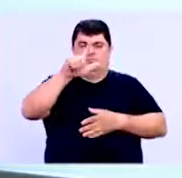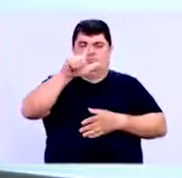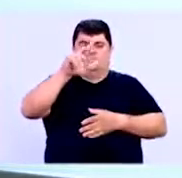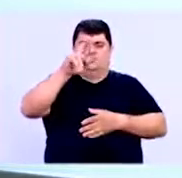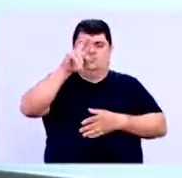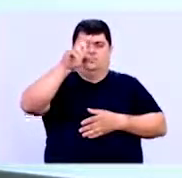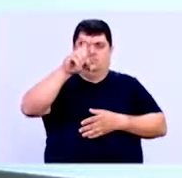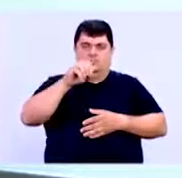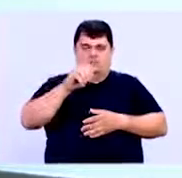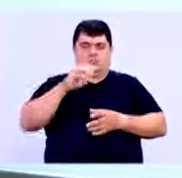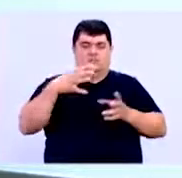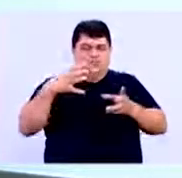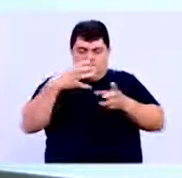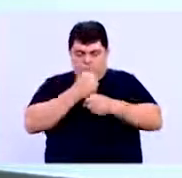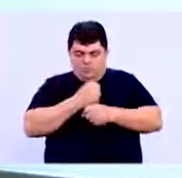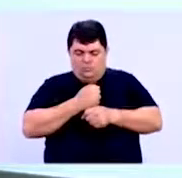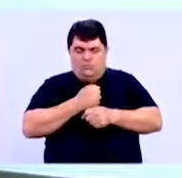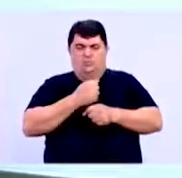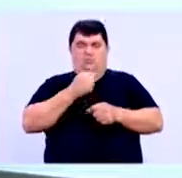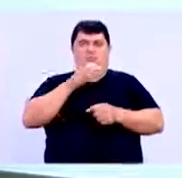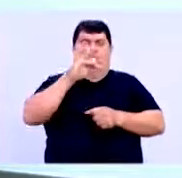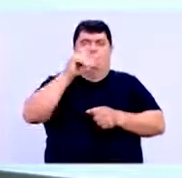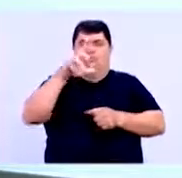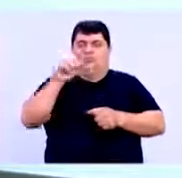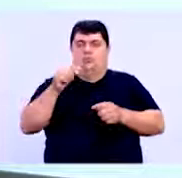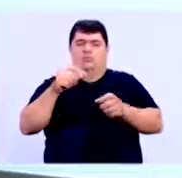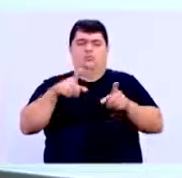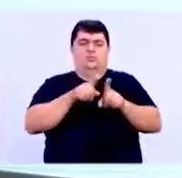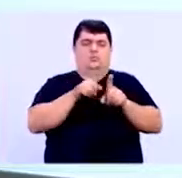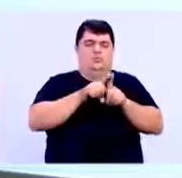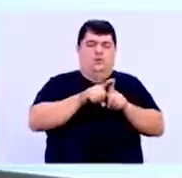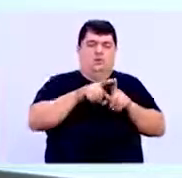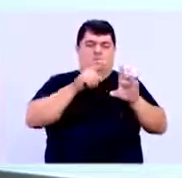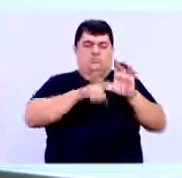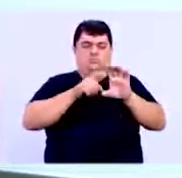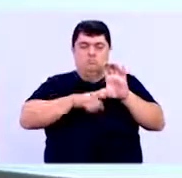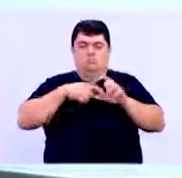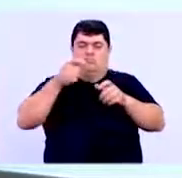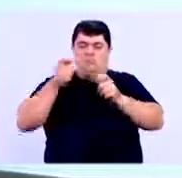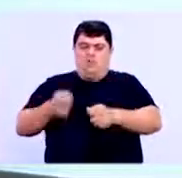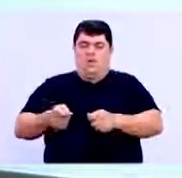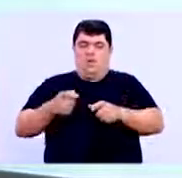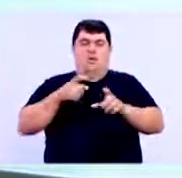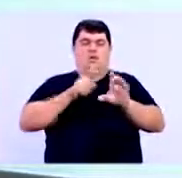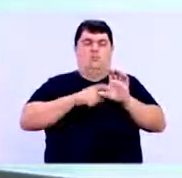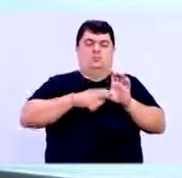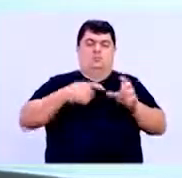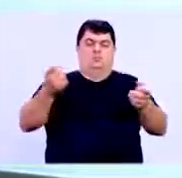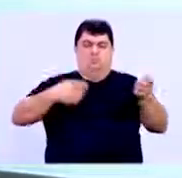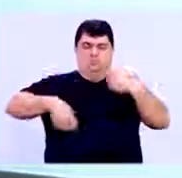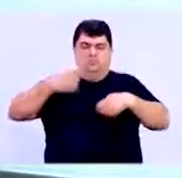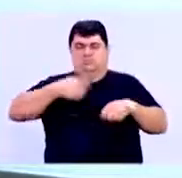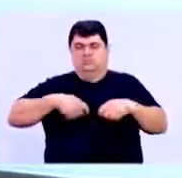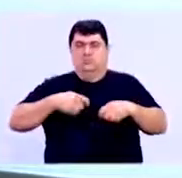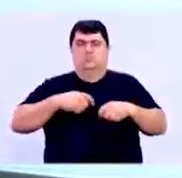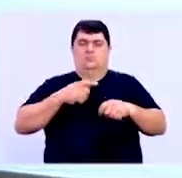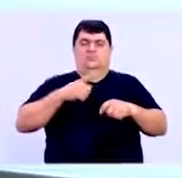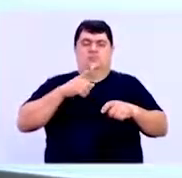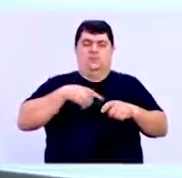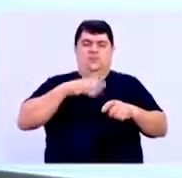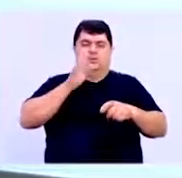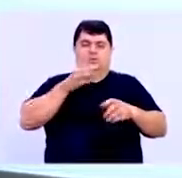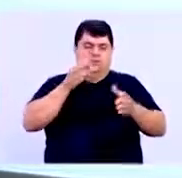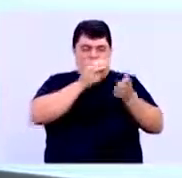as contas a pagar e a receber. E quando você lança contas a pagar, ele já debita no seu fluxo. Quando você lança contas